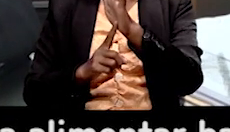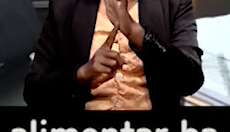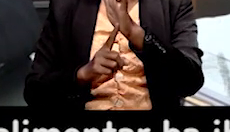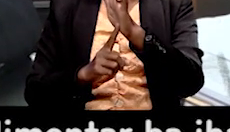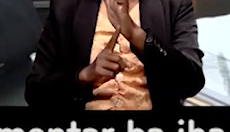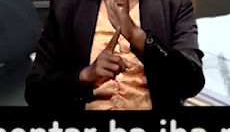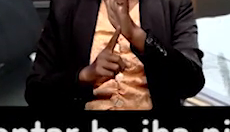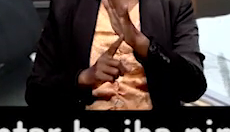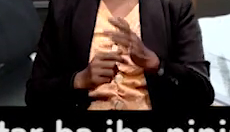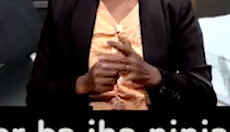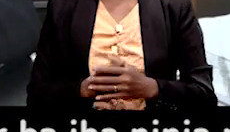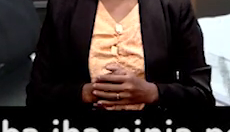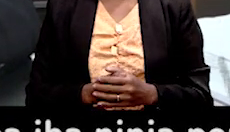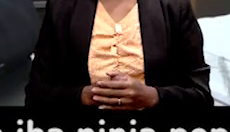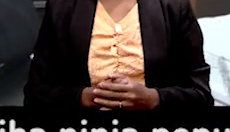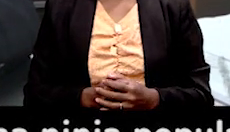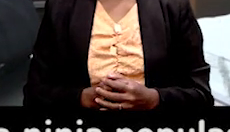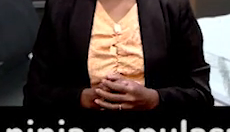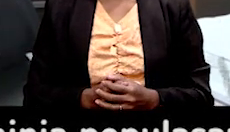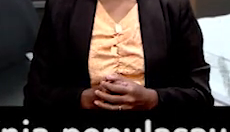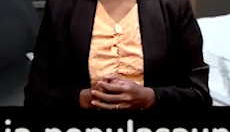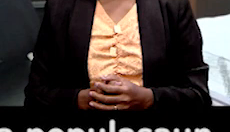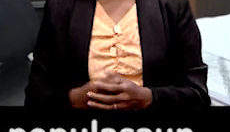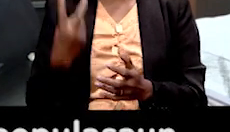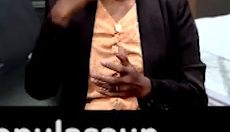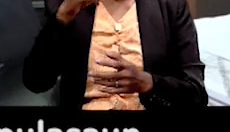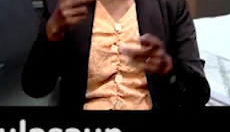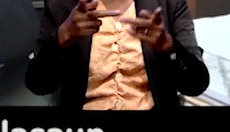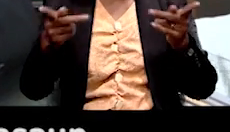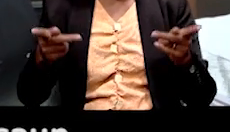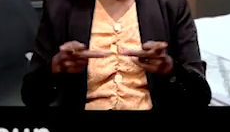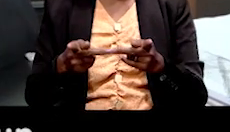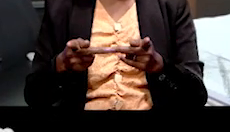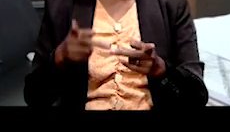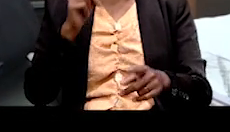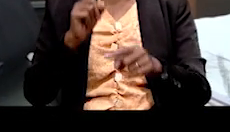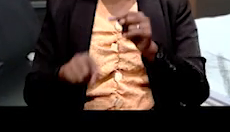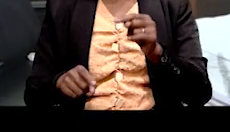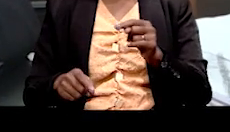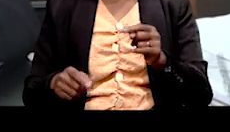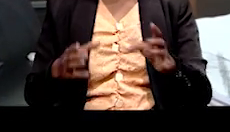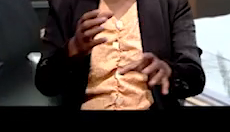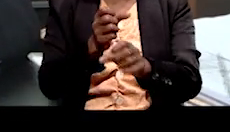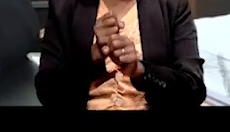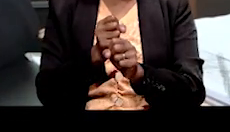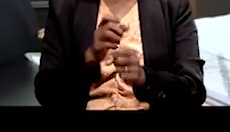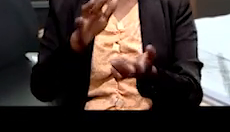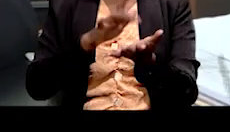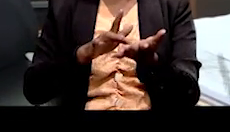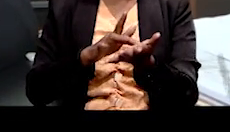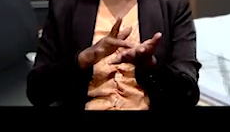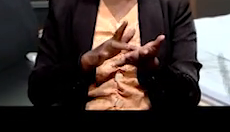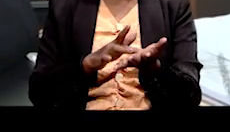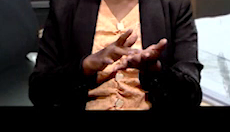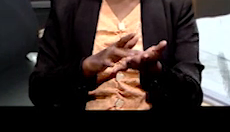gebe, e ba ya paten ne, suspende kedas, isola kedas, karantina